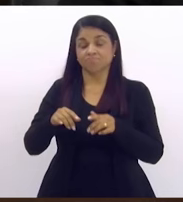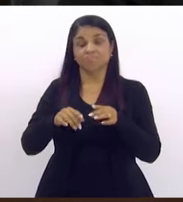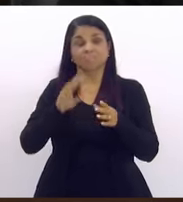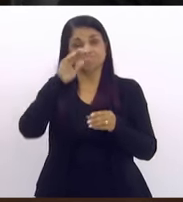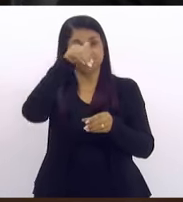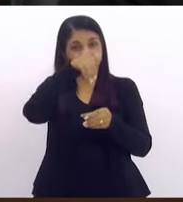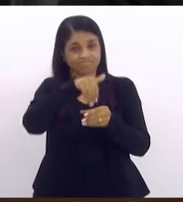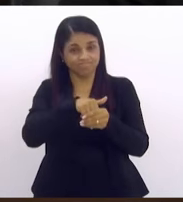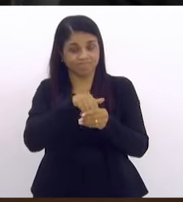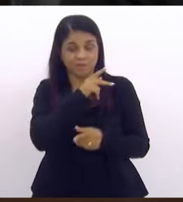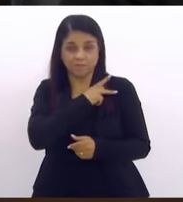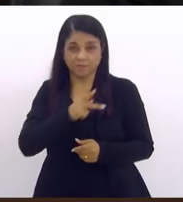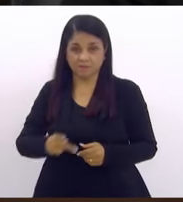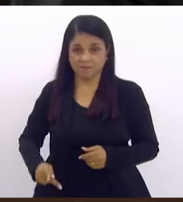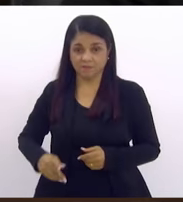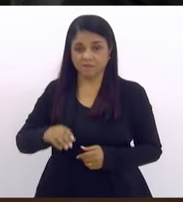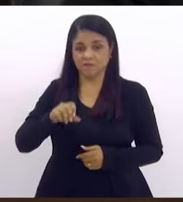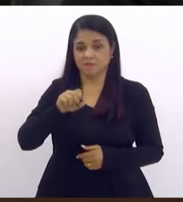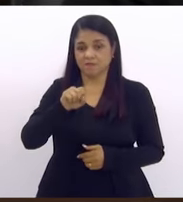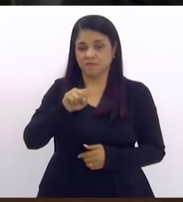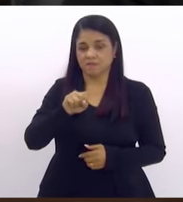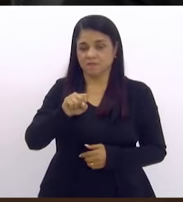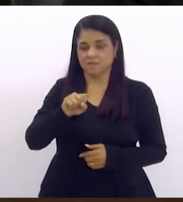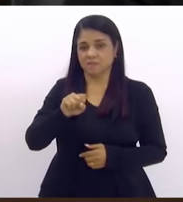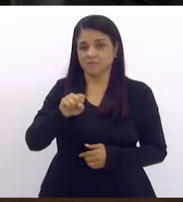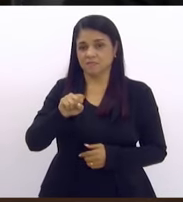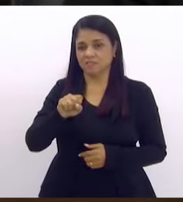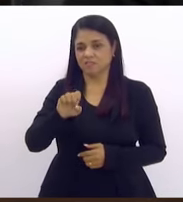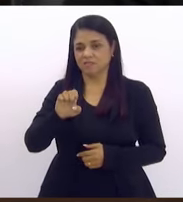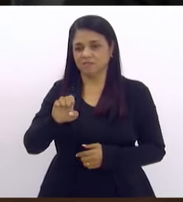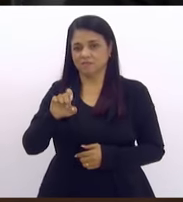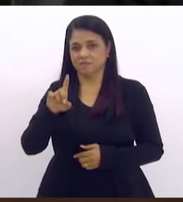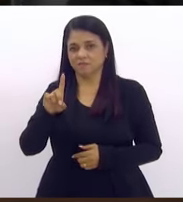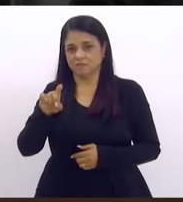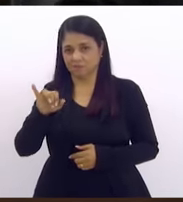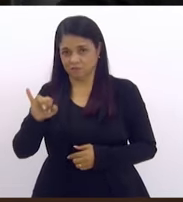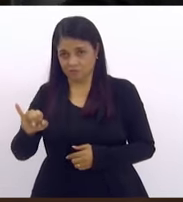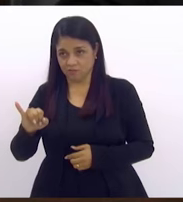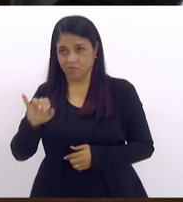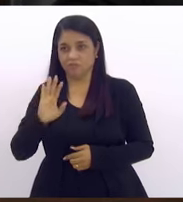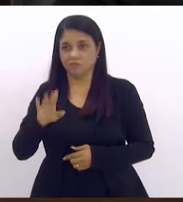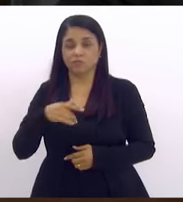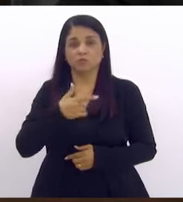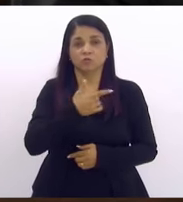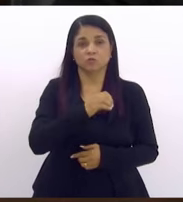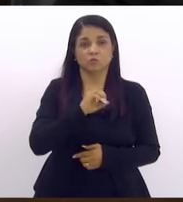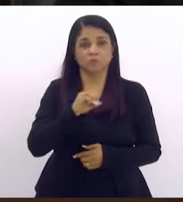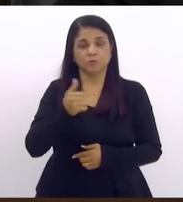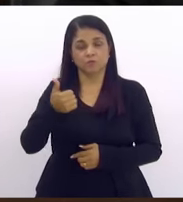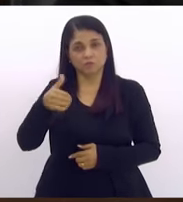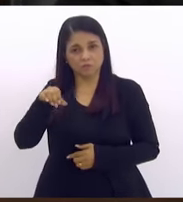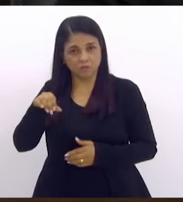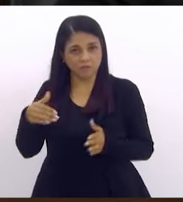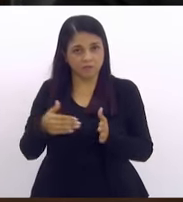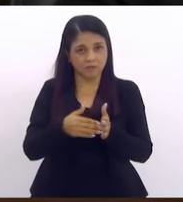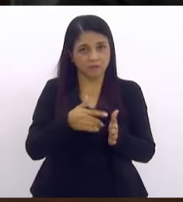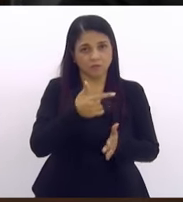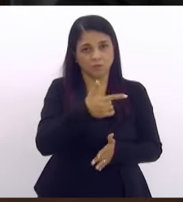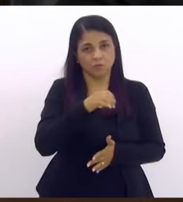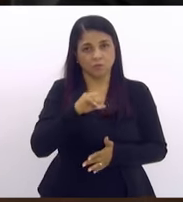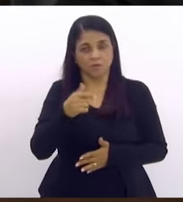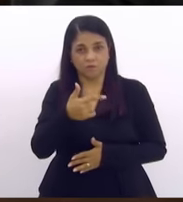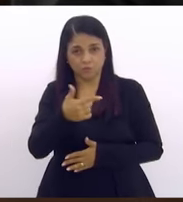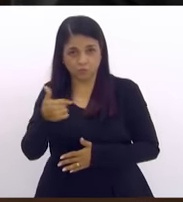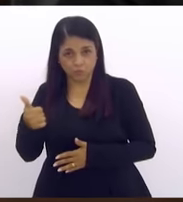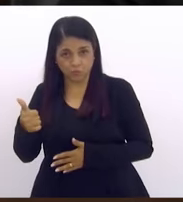presidência da ced Como já foi dito anteriormente no biênio de 2019 a 2021